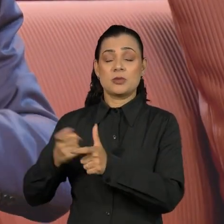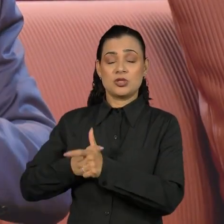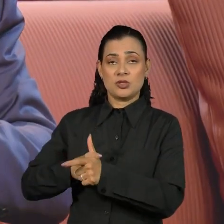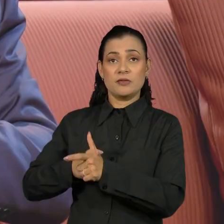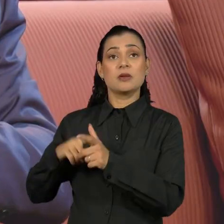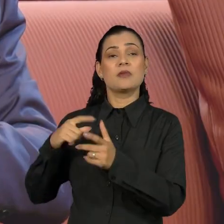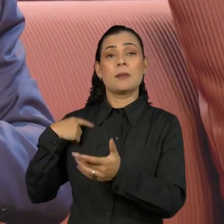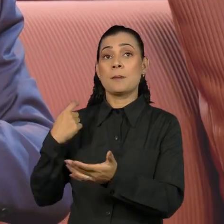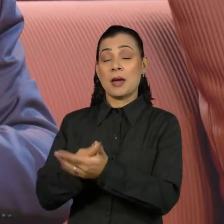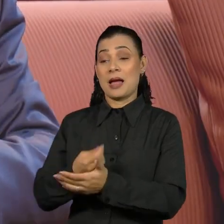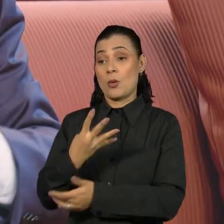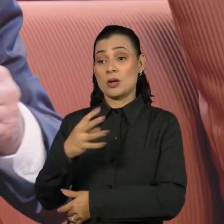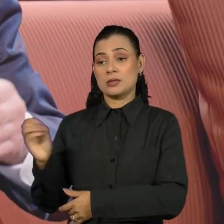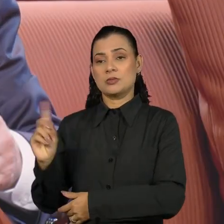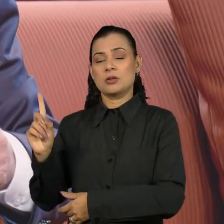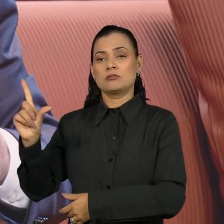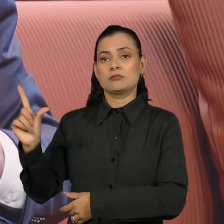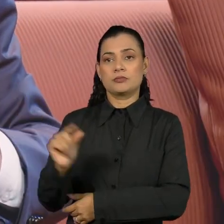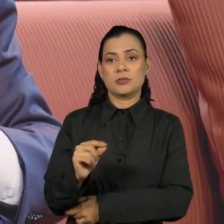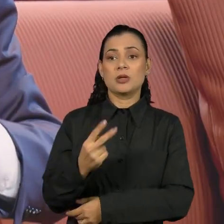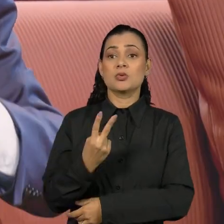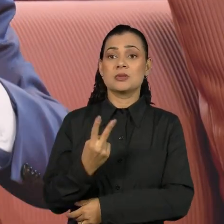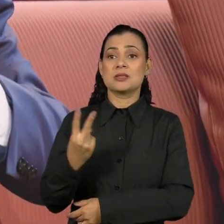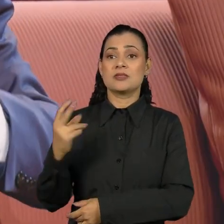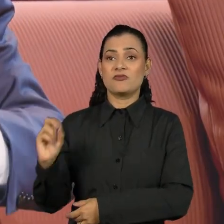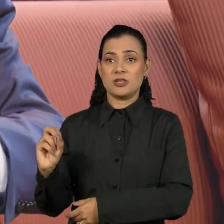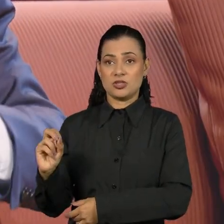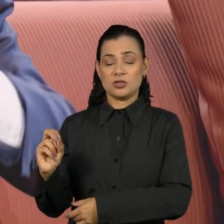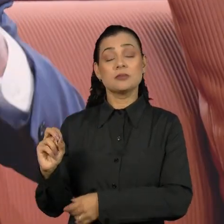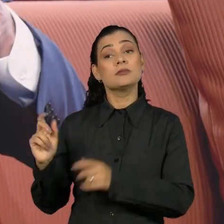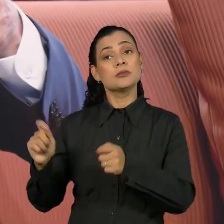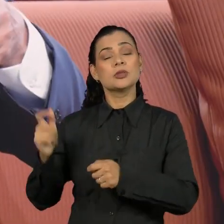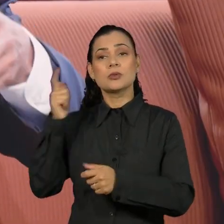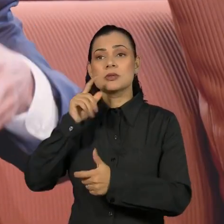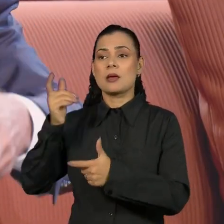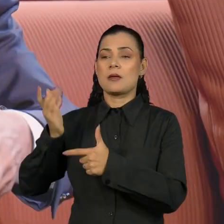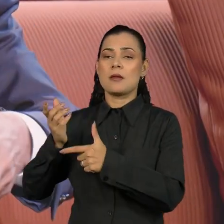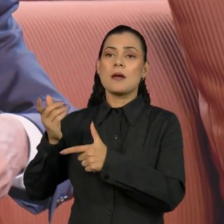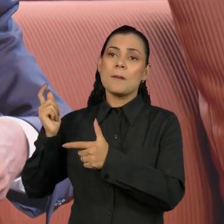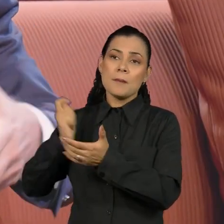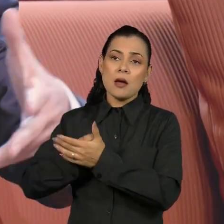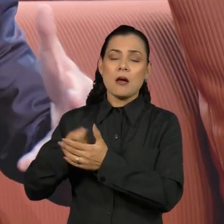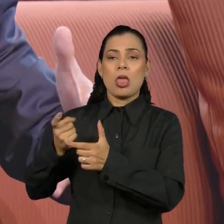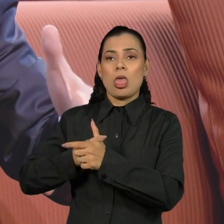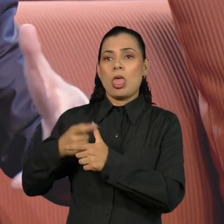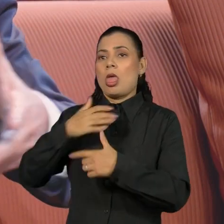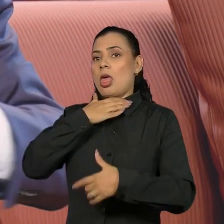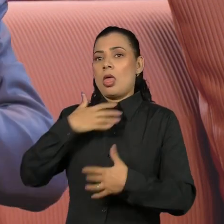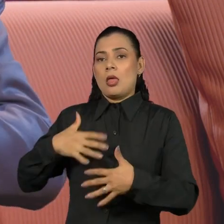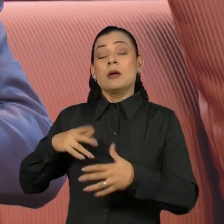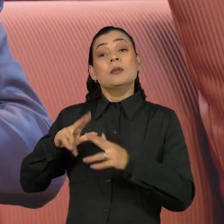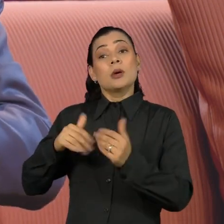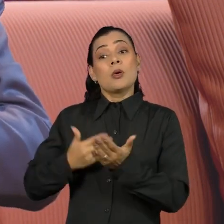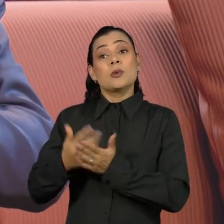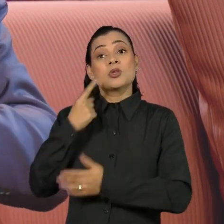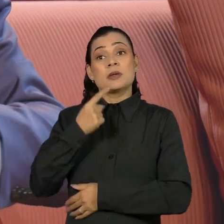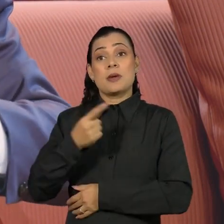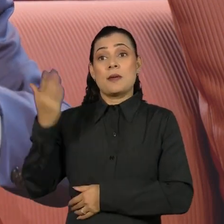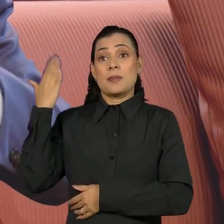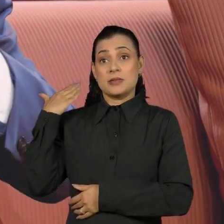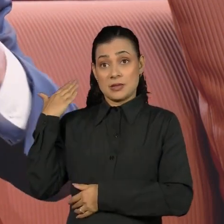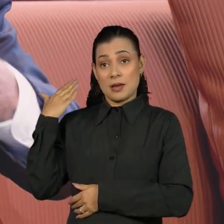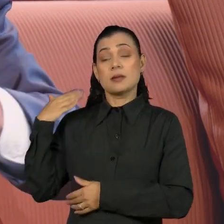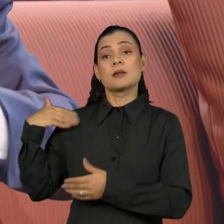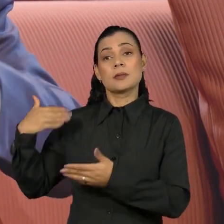ao invés de pagar 400, paga 220. Então, o consignado começa agora, começou agora na semana passada,